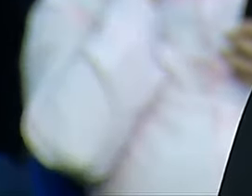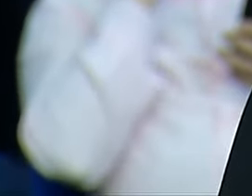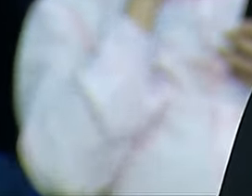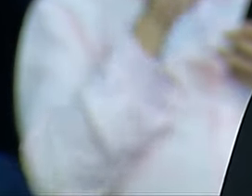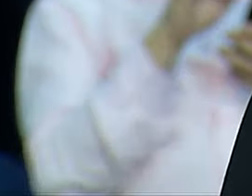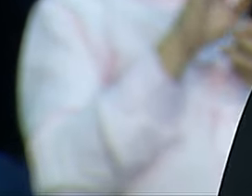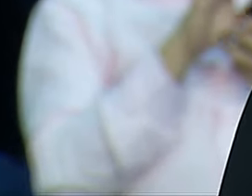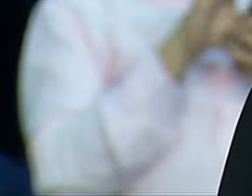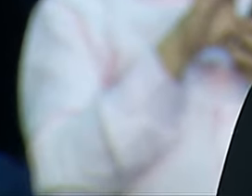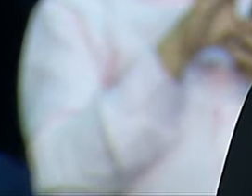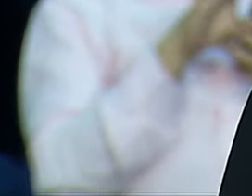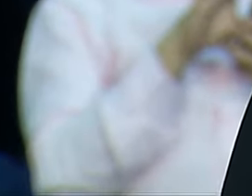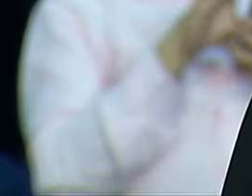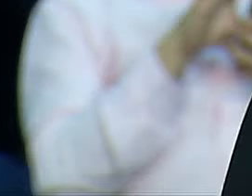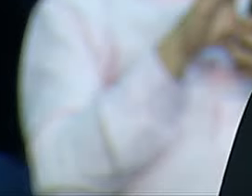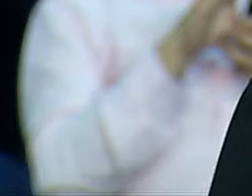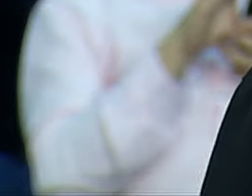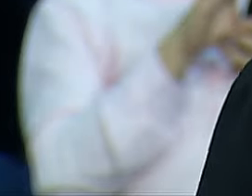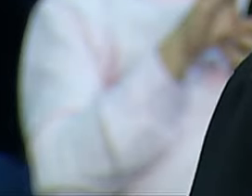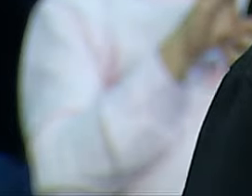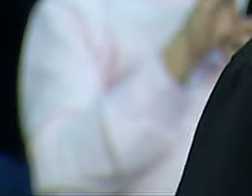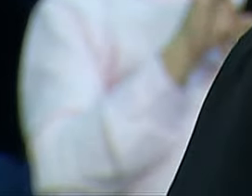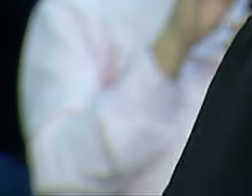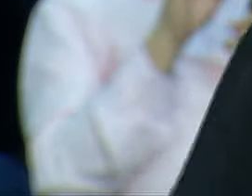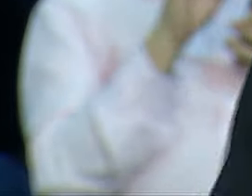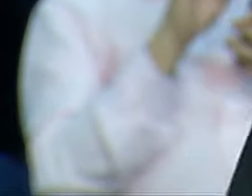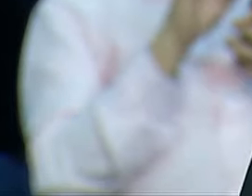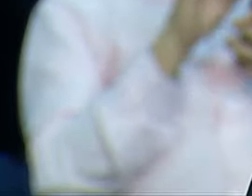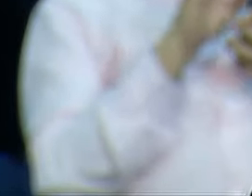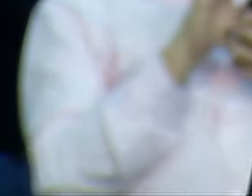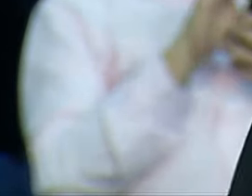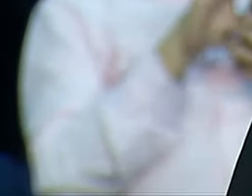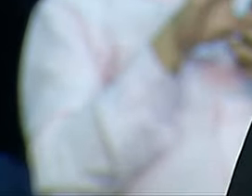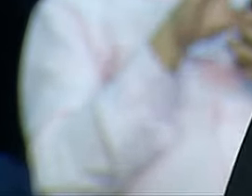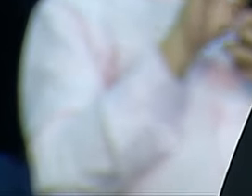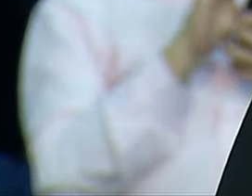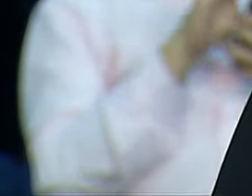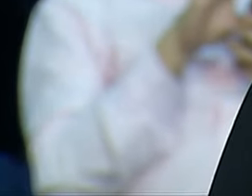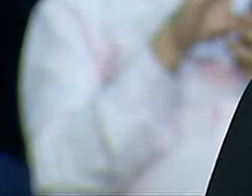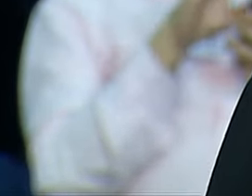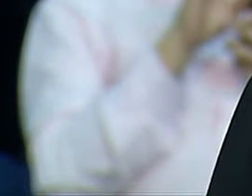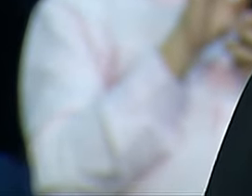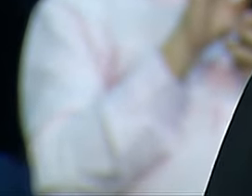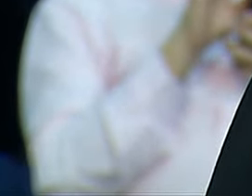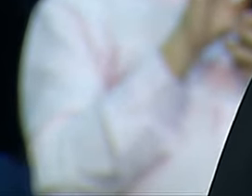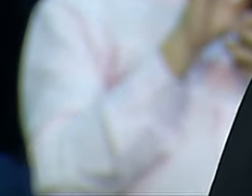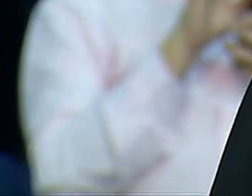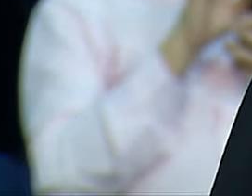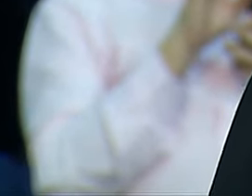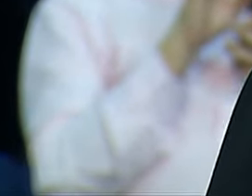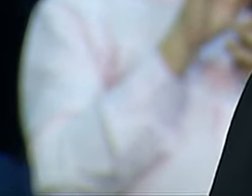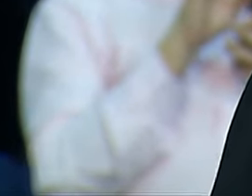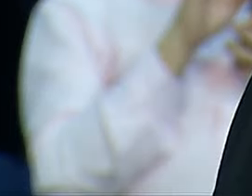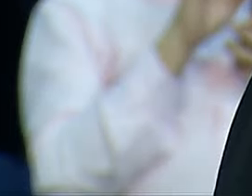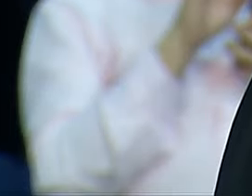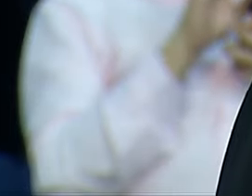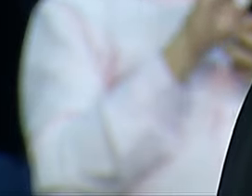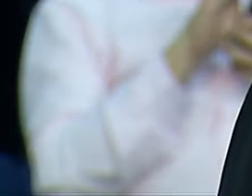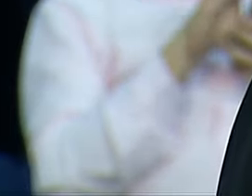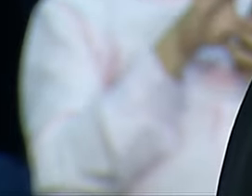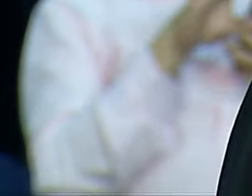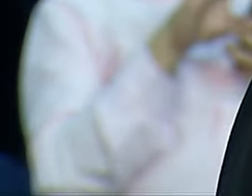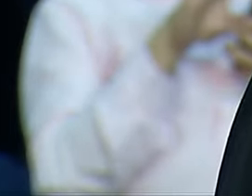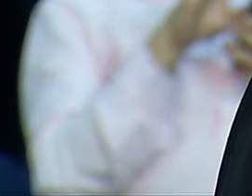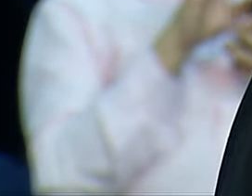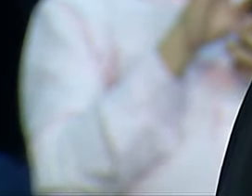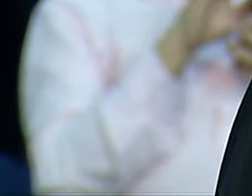feitos para transformar em zr2 Ah o meu comércio tá atrapalhando e tal mas na verdade Infelizmente